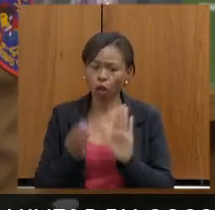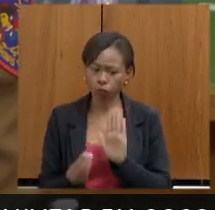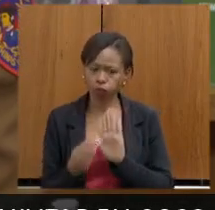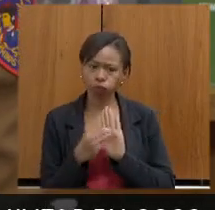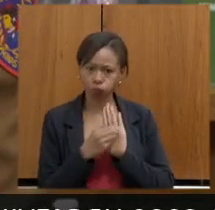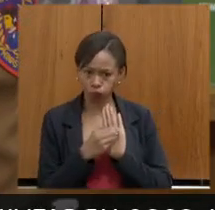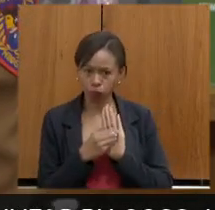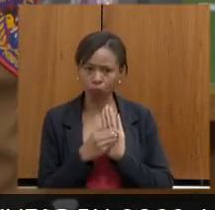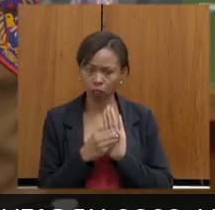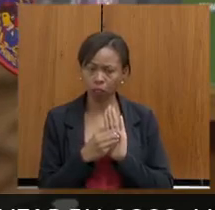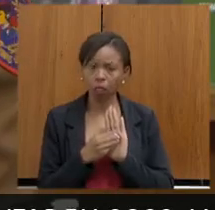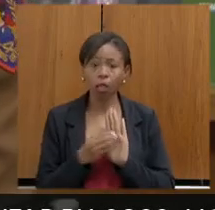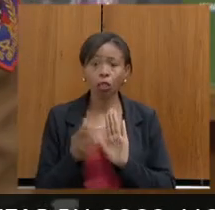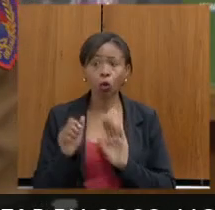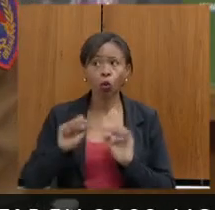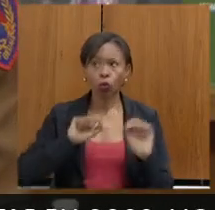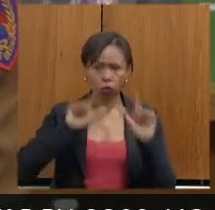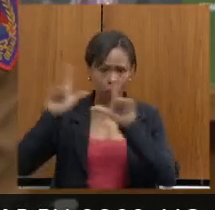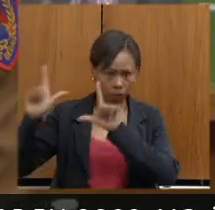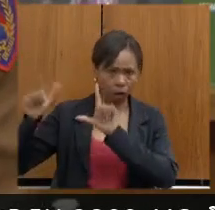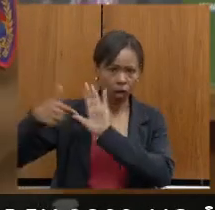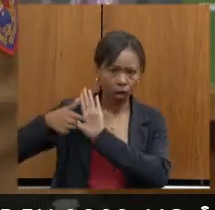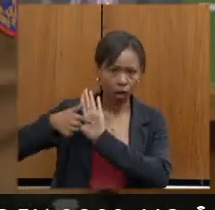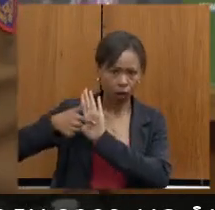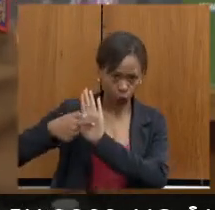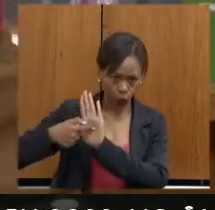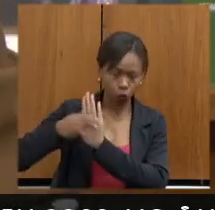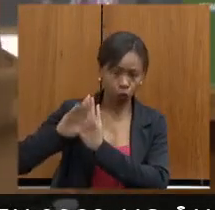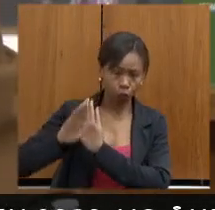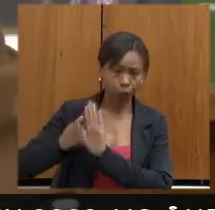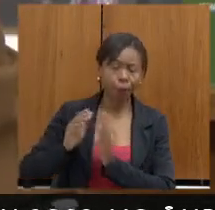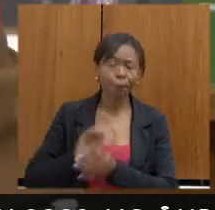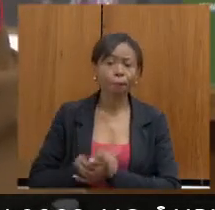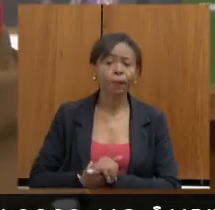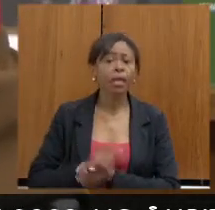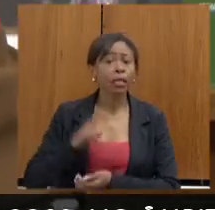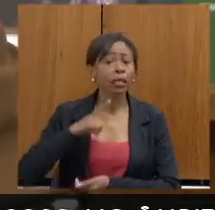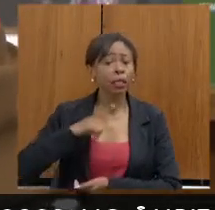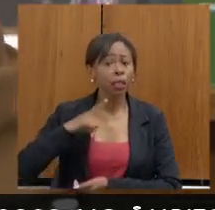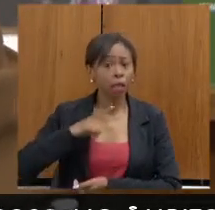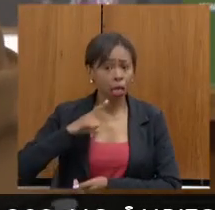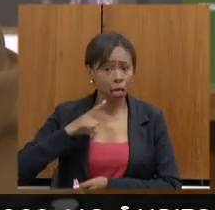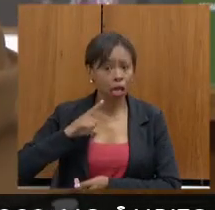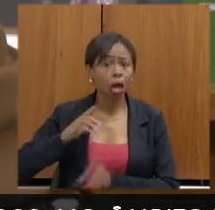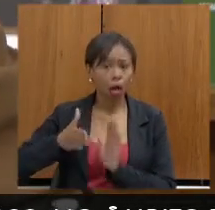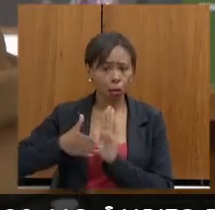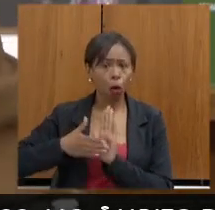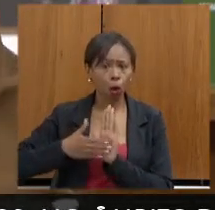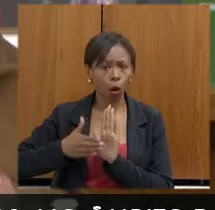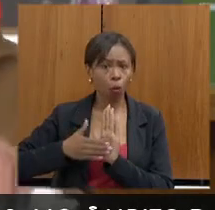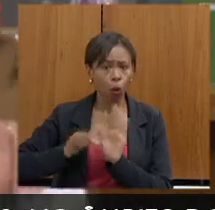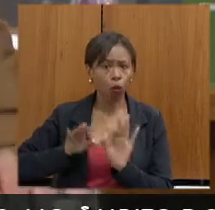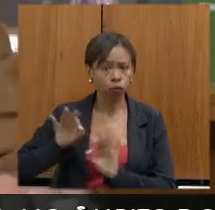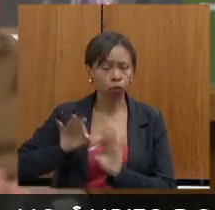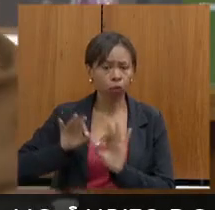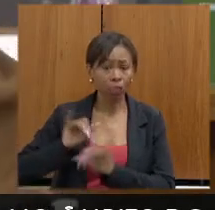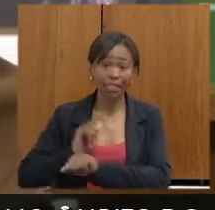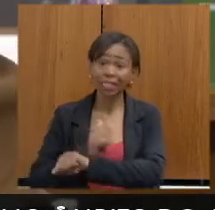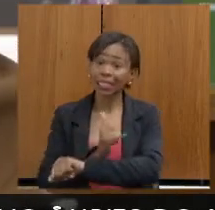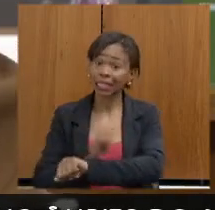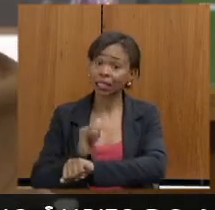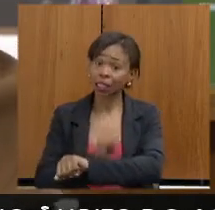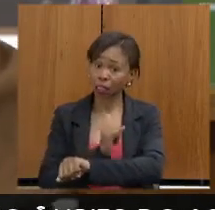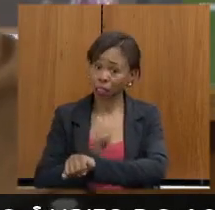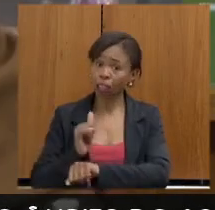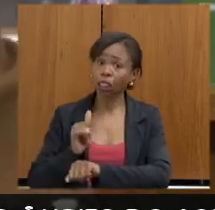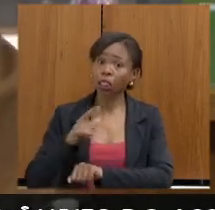nós falamos foi um dos primeiros slides nós temos o nosso E aí tá no nosso plano estratégico cuidado desse efetivo né para que a